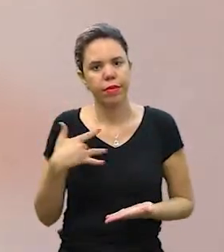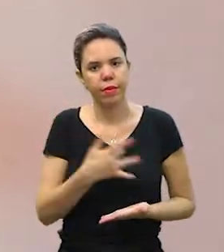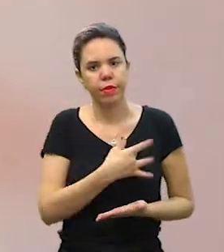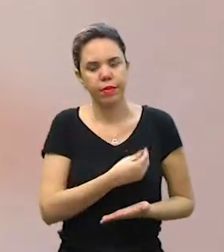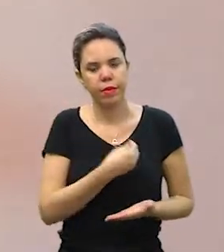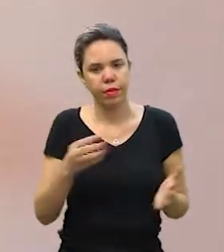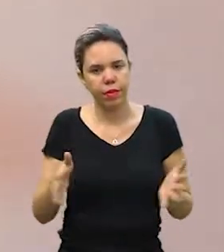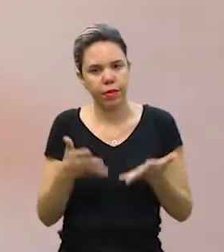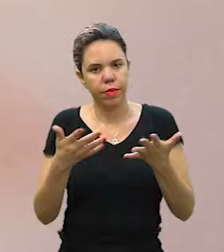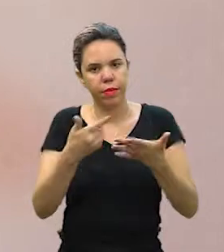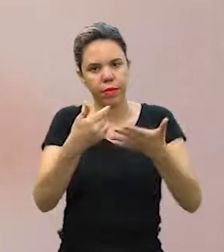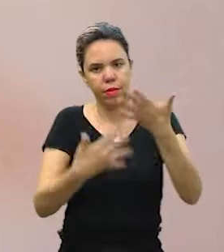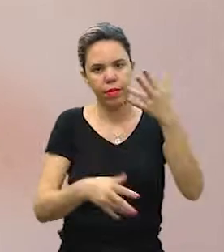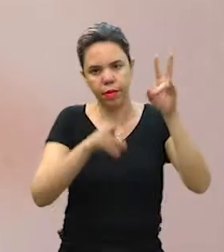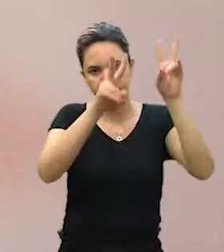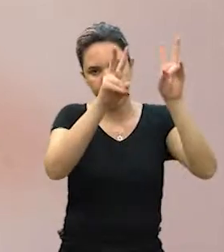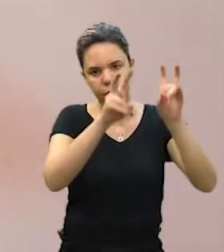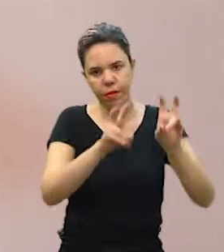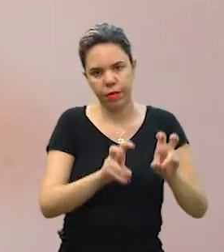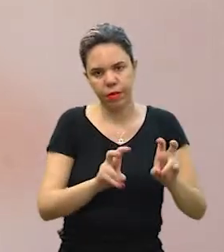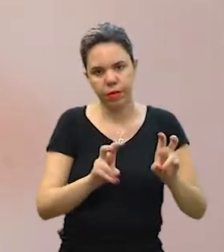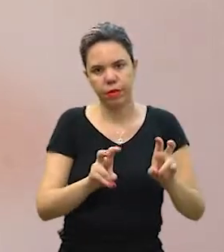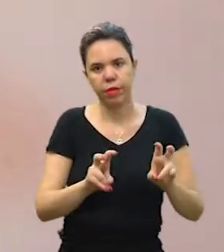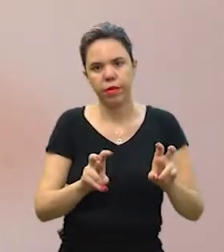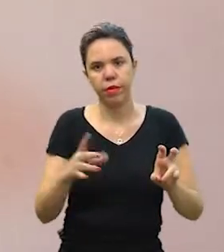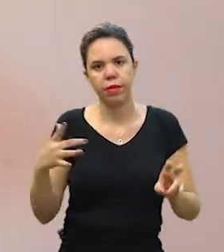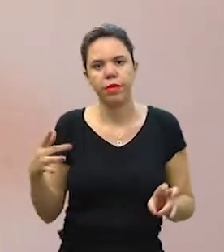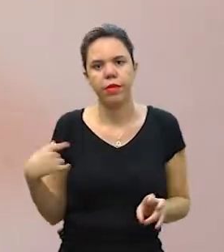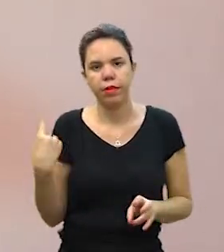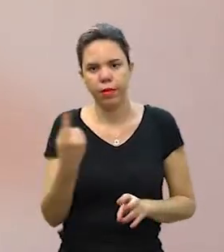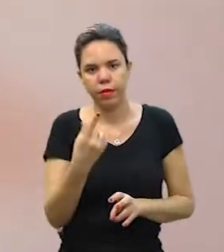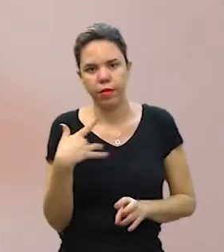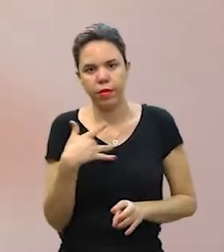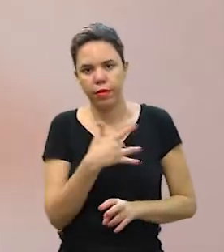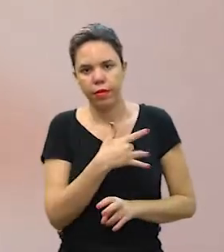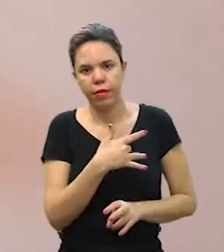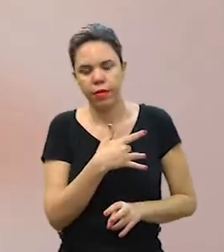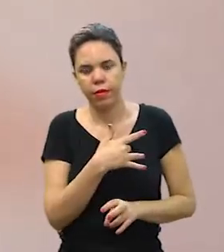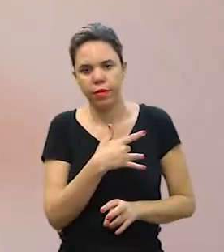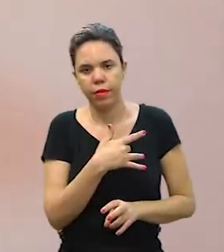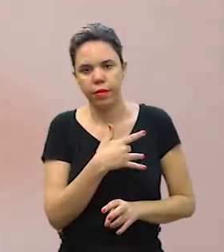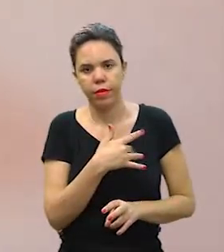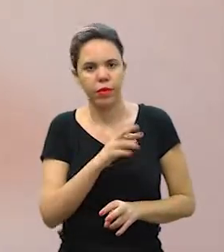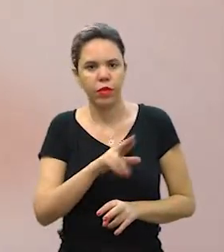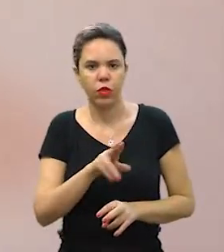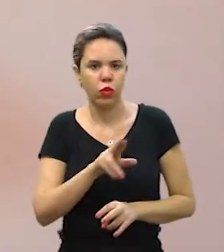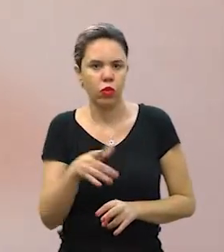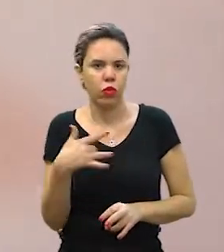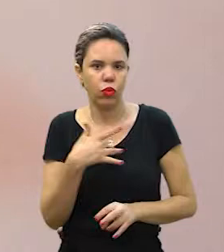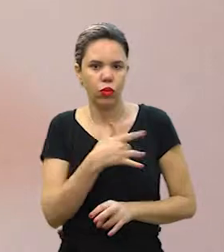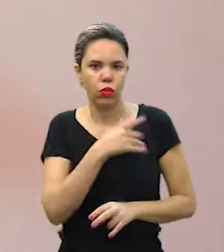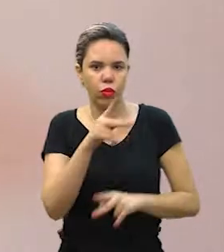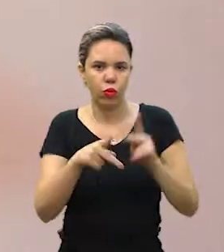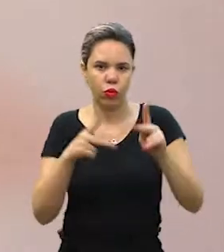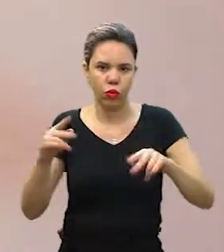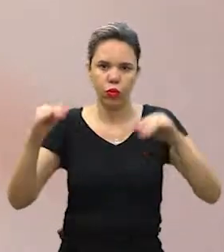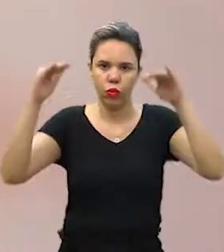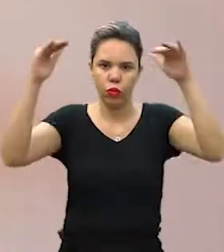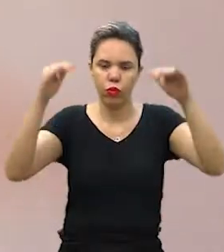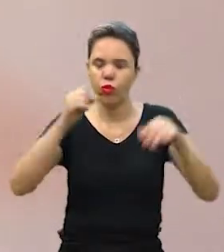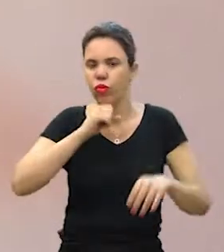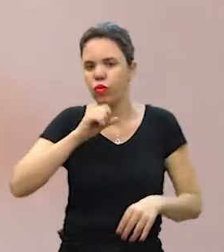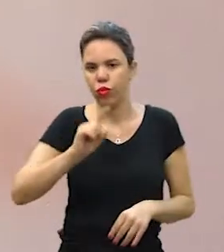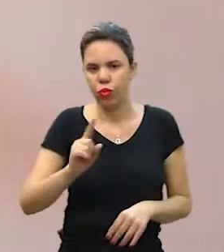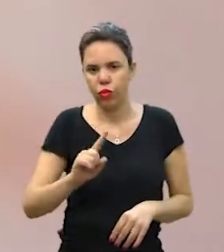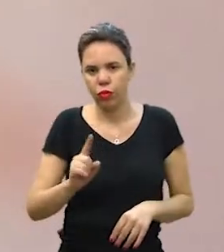Saúde e Vida fala de vários temas relacionados aí à nossa saúde. Mas não é só saúde dos adultos até os